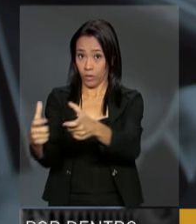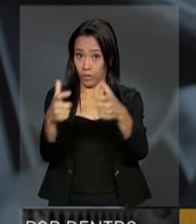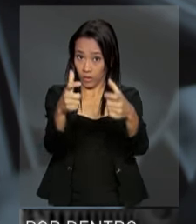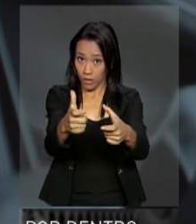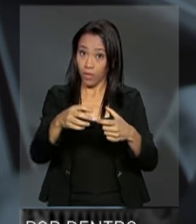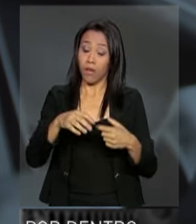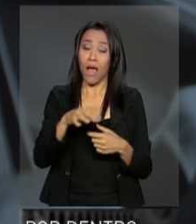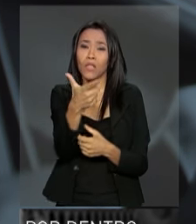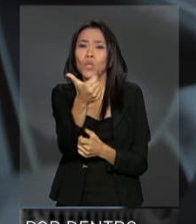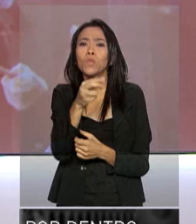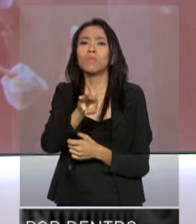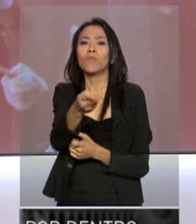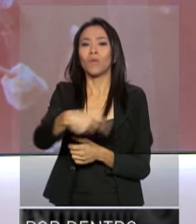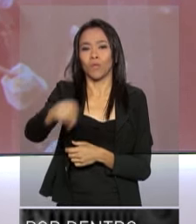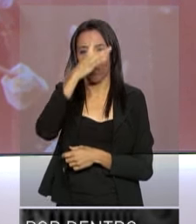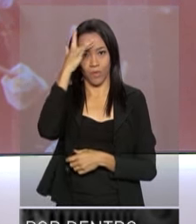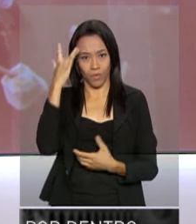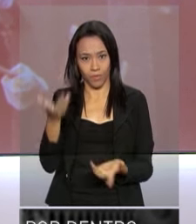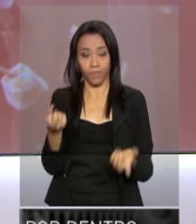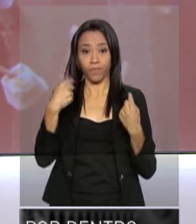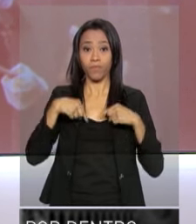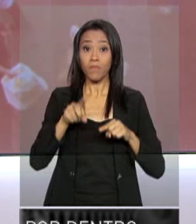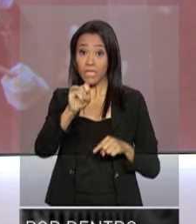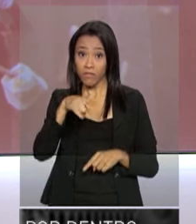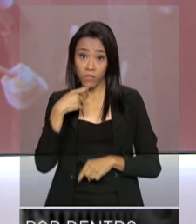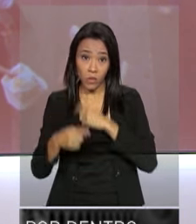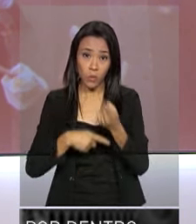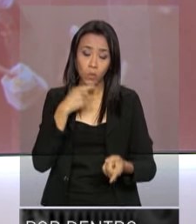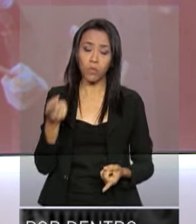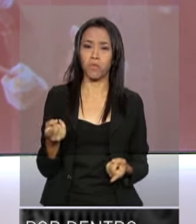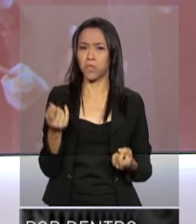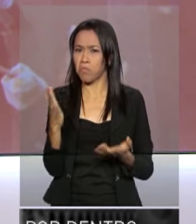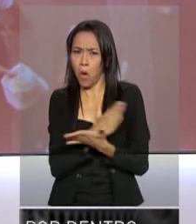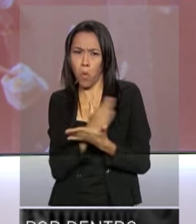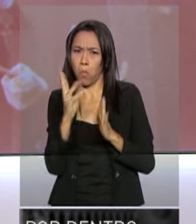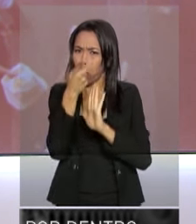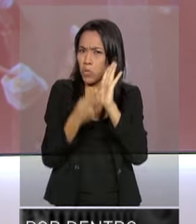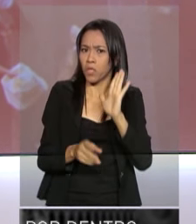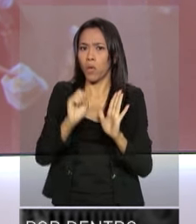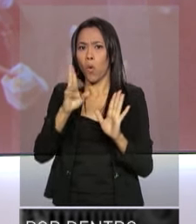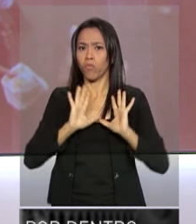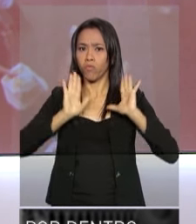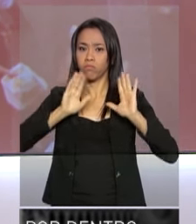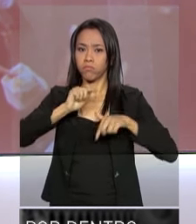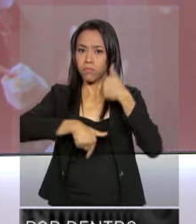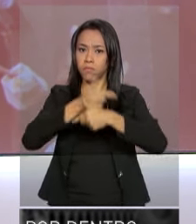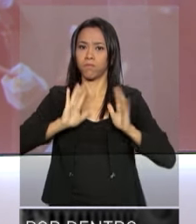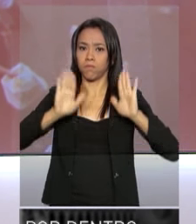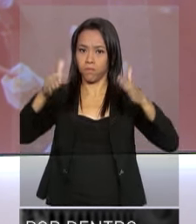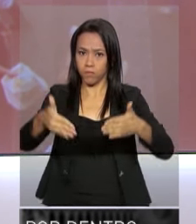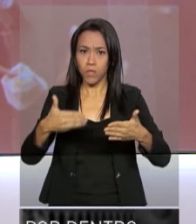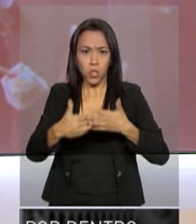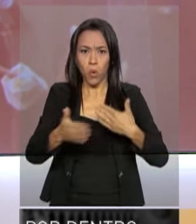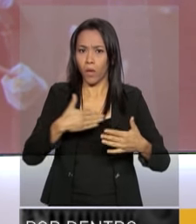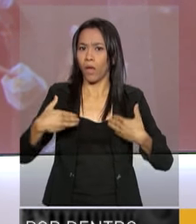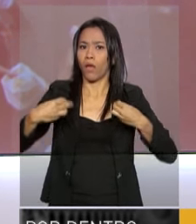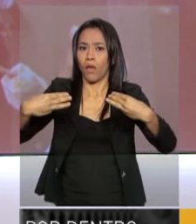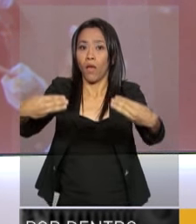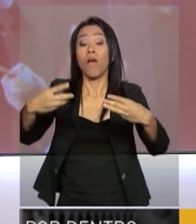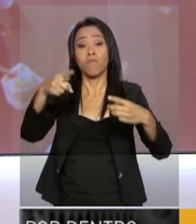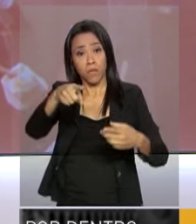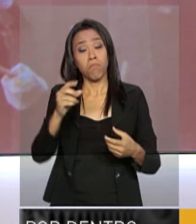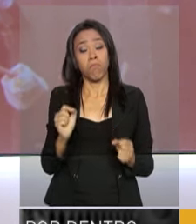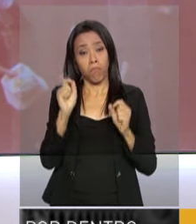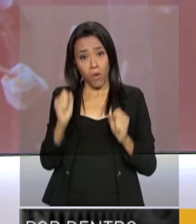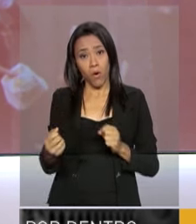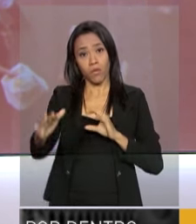12 milhões de brasileiros. Se você tem dúvidas sobre algum projeto ou ação do governo, de qualquer ministério, escreva